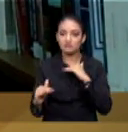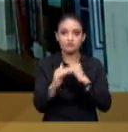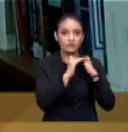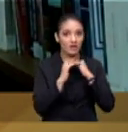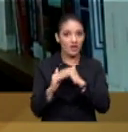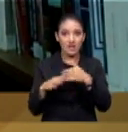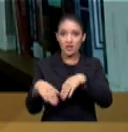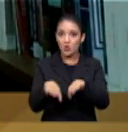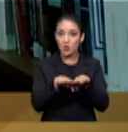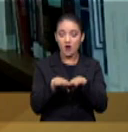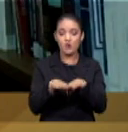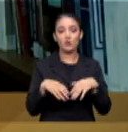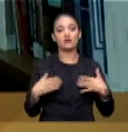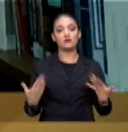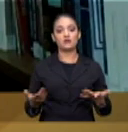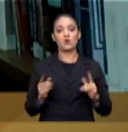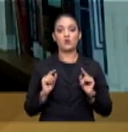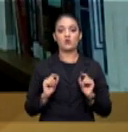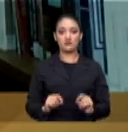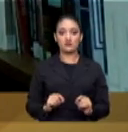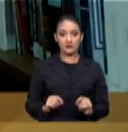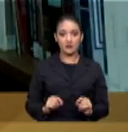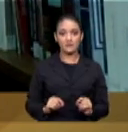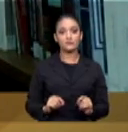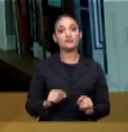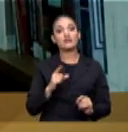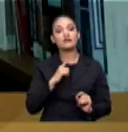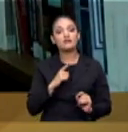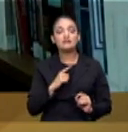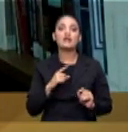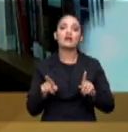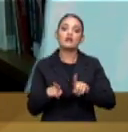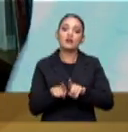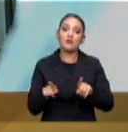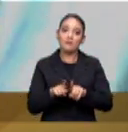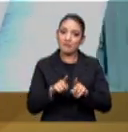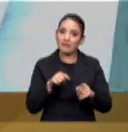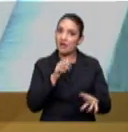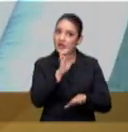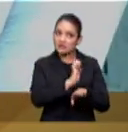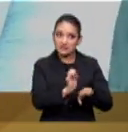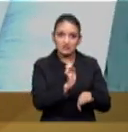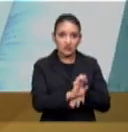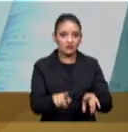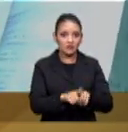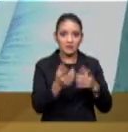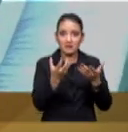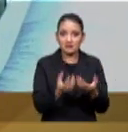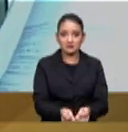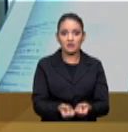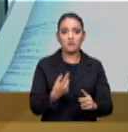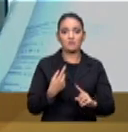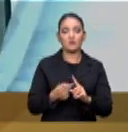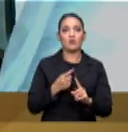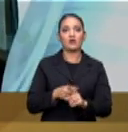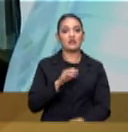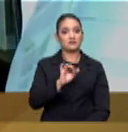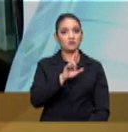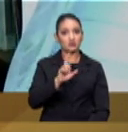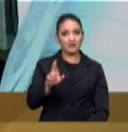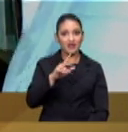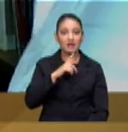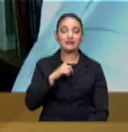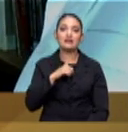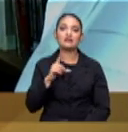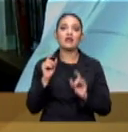caso da imunidade tributária recíproca, deveria também ser alcançado, porque este imposto de renda repercute nas compras